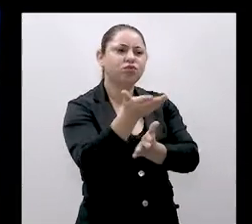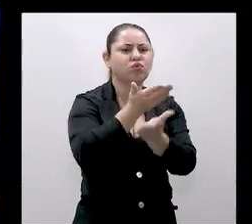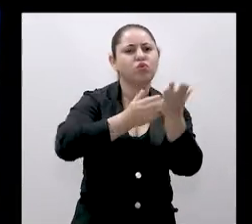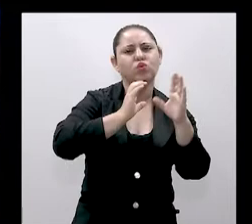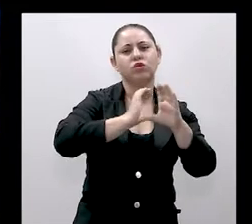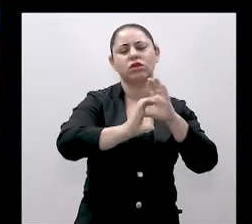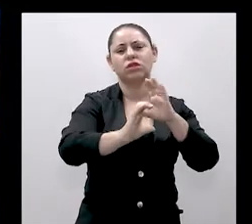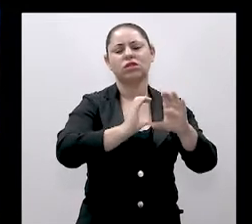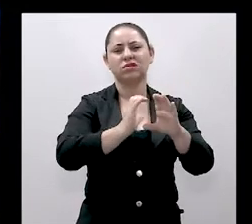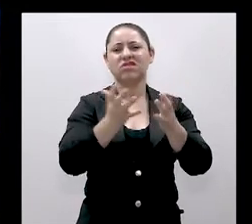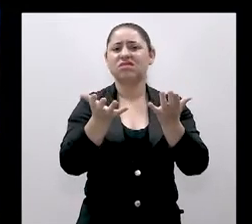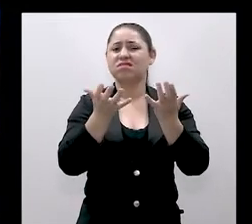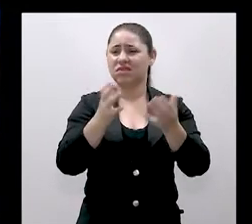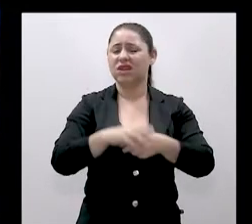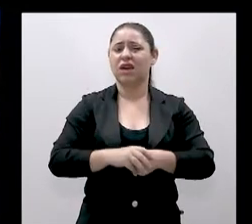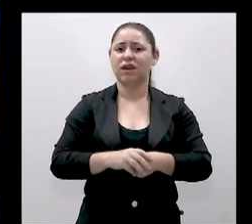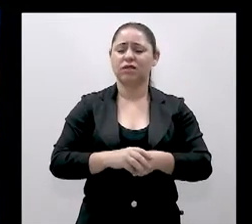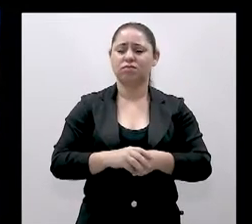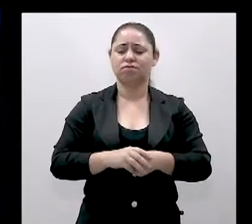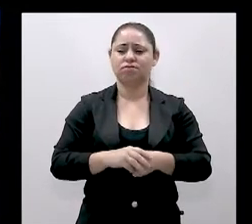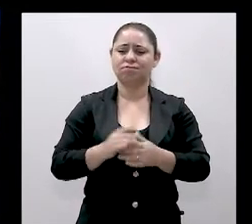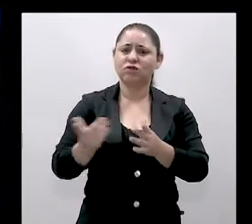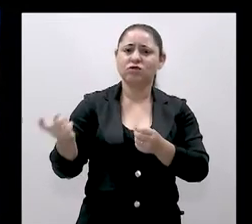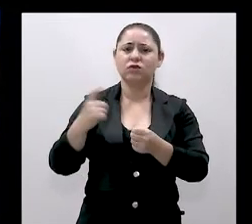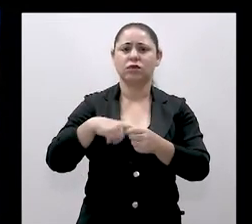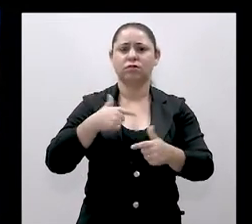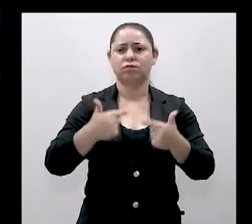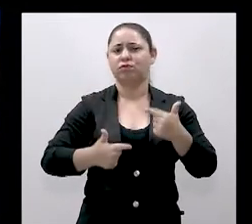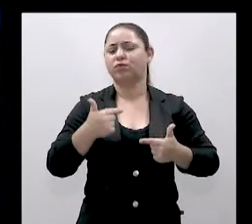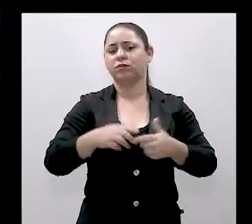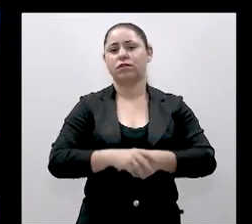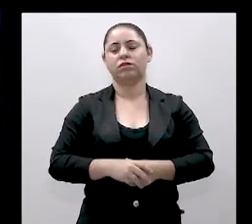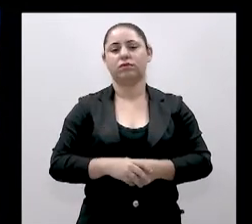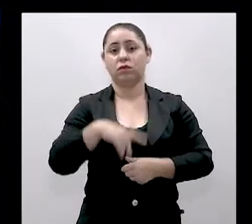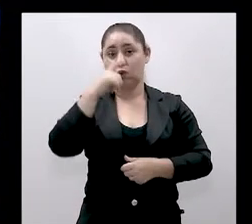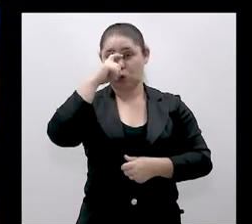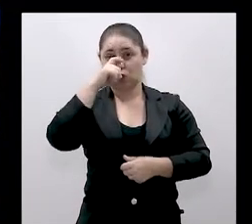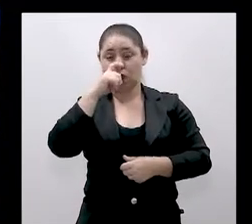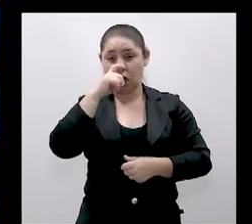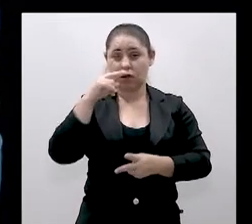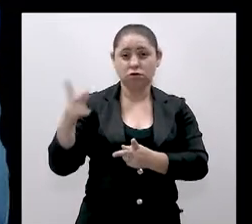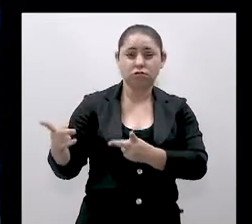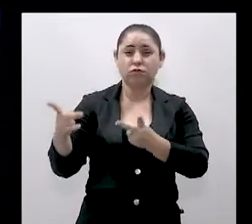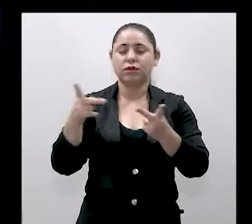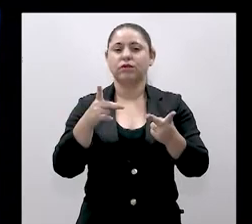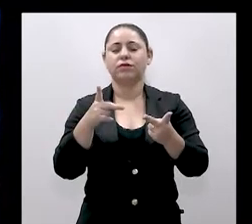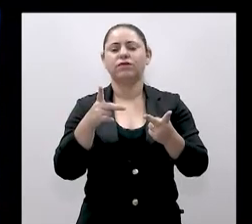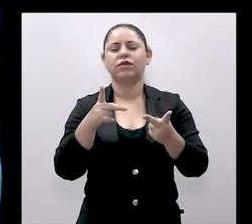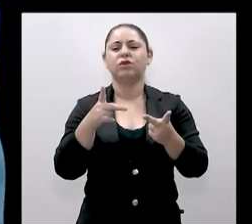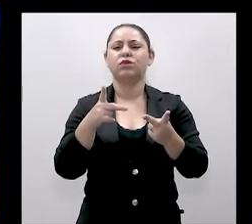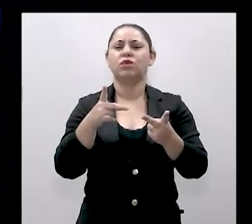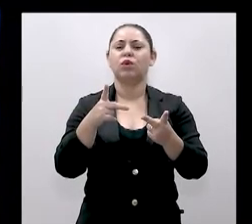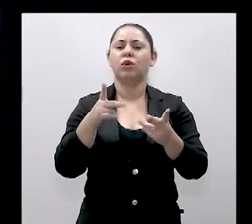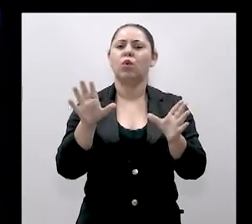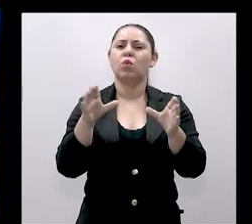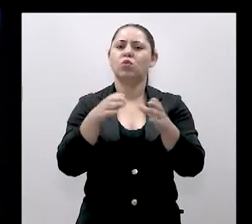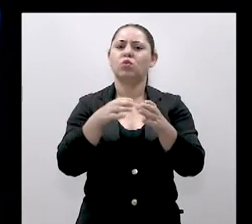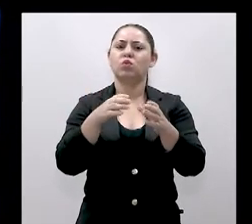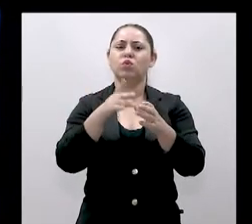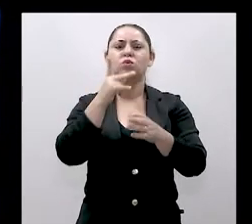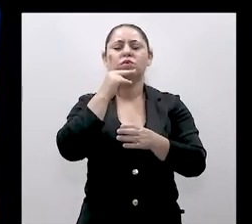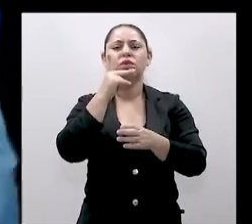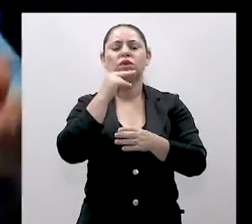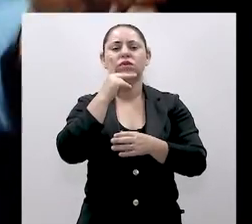com maika minha mulher tô afim de encarar e a política o Zeca me convidou e tal